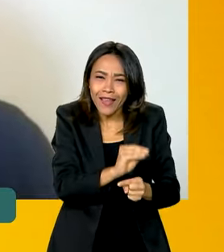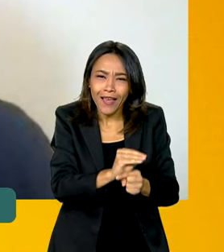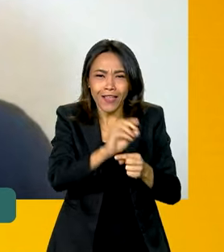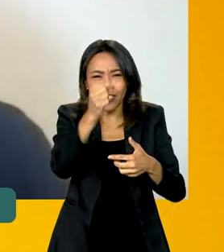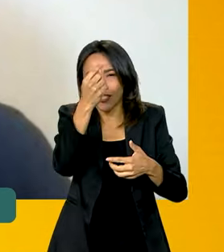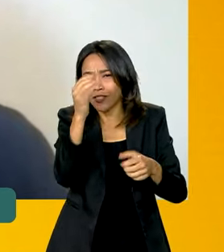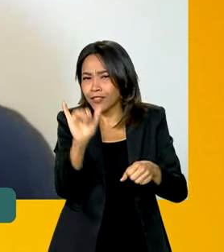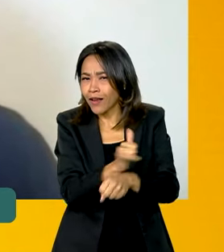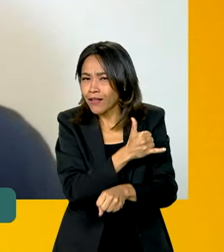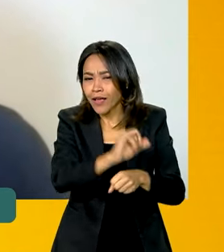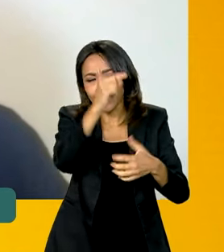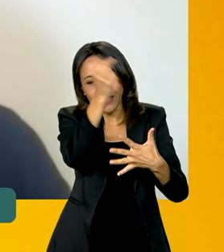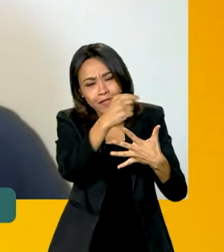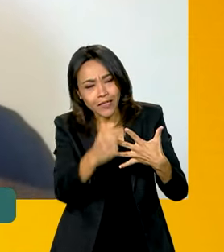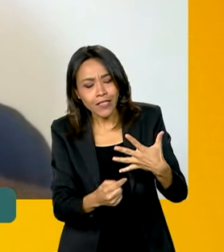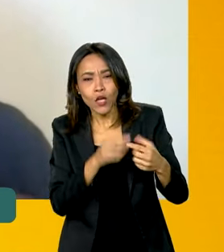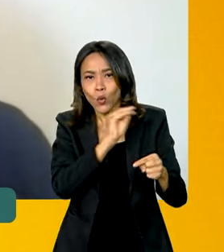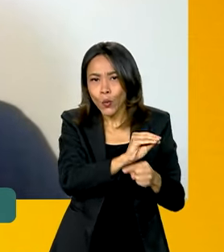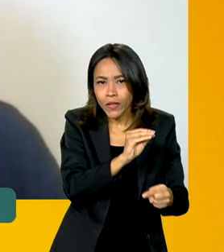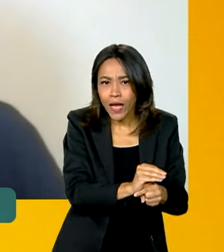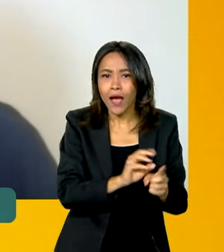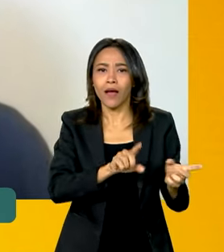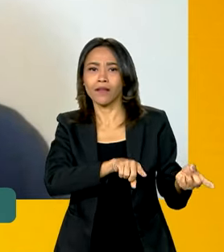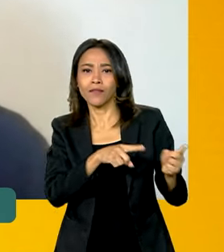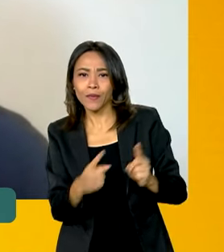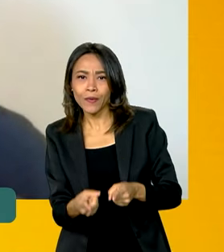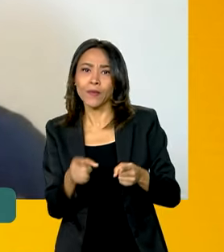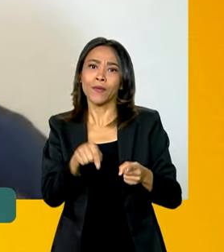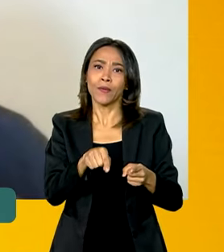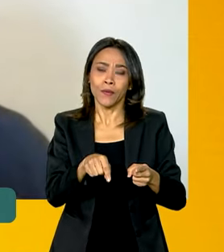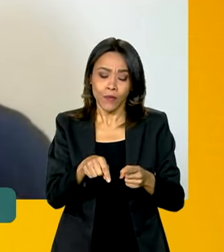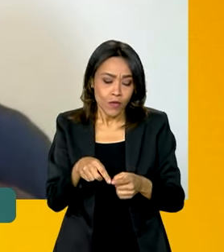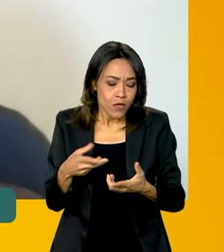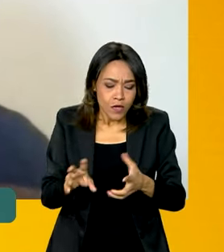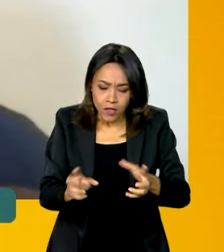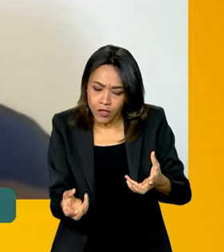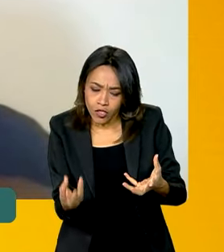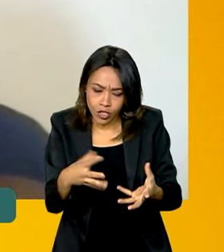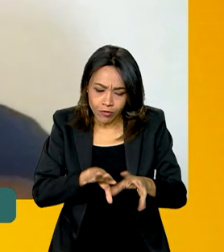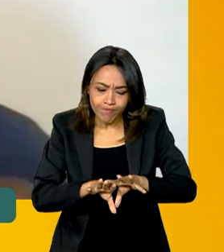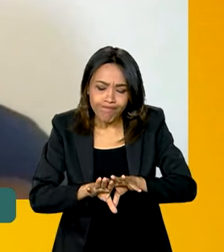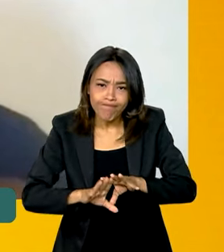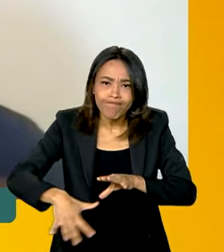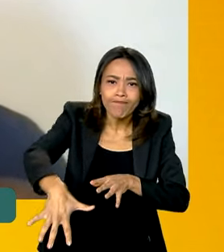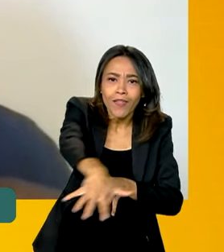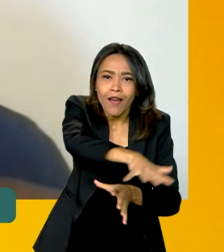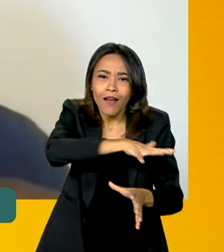de conservação, preservação, recuperação desses ambientes, mas também